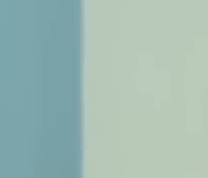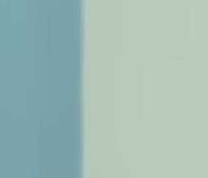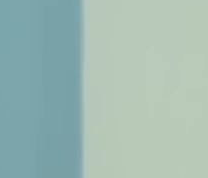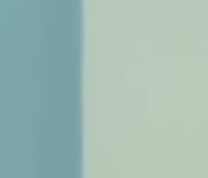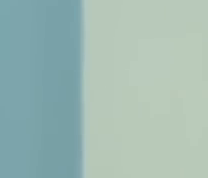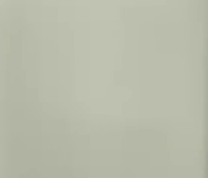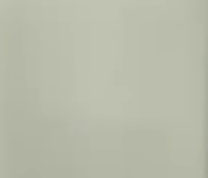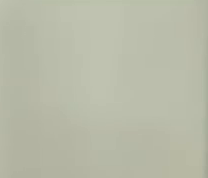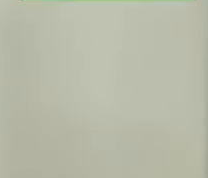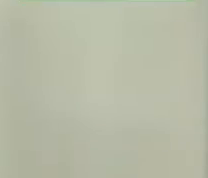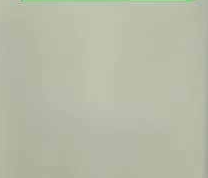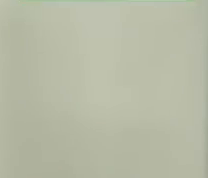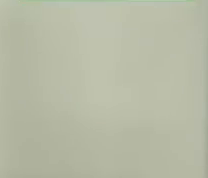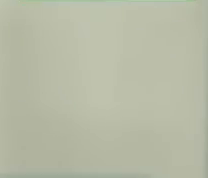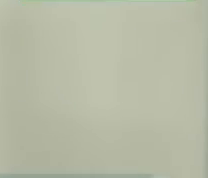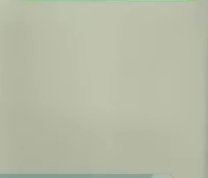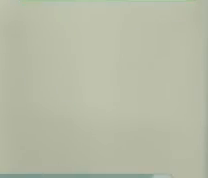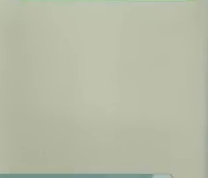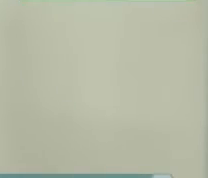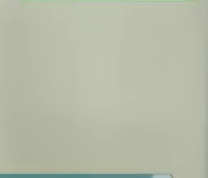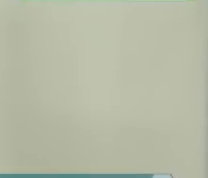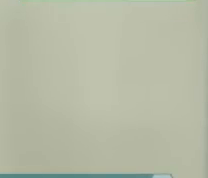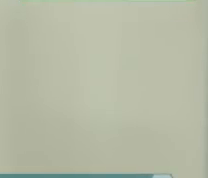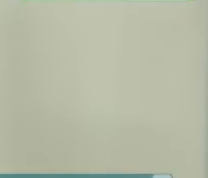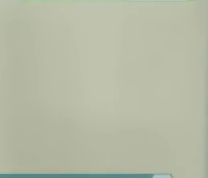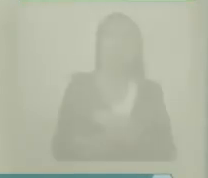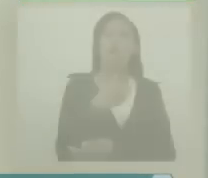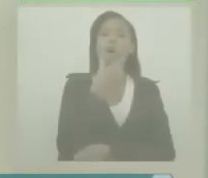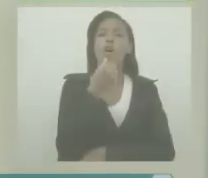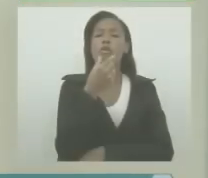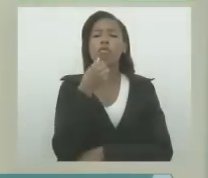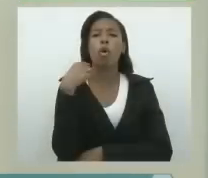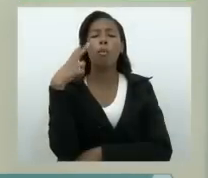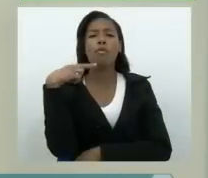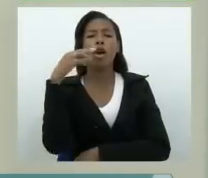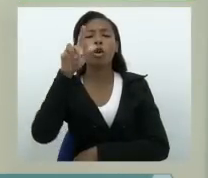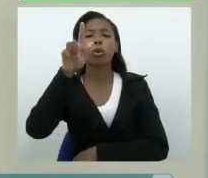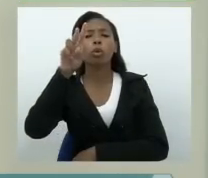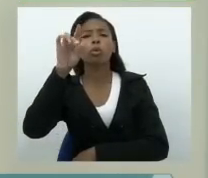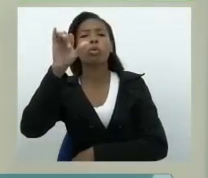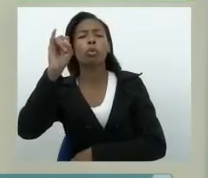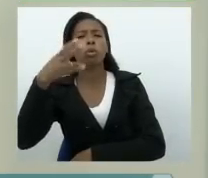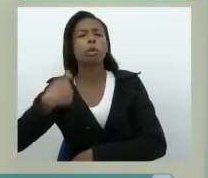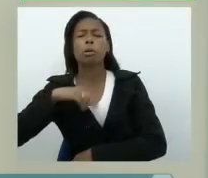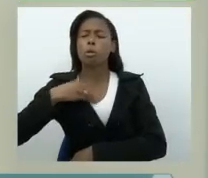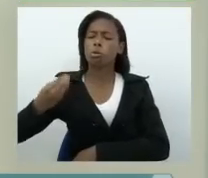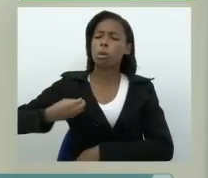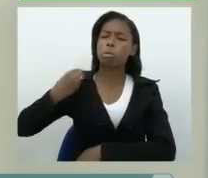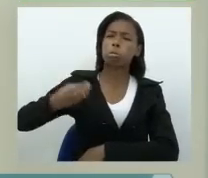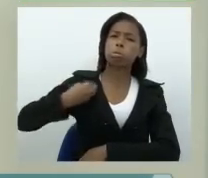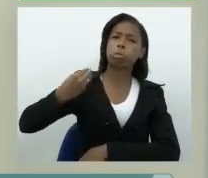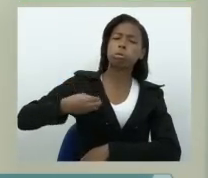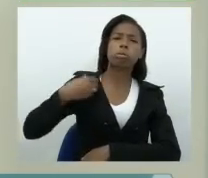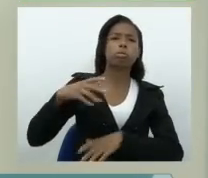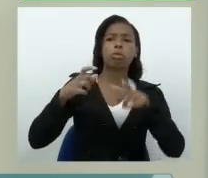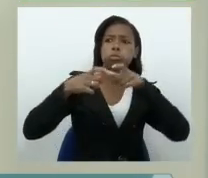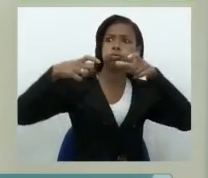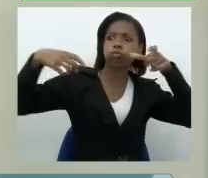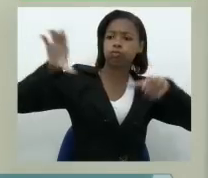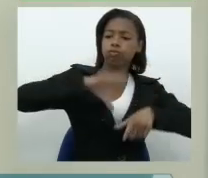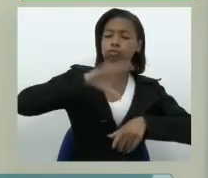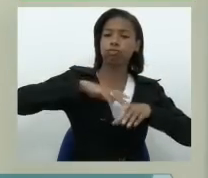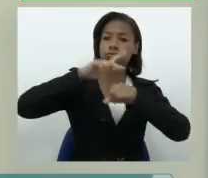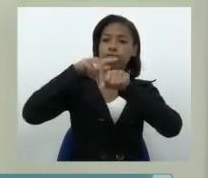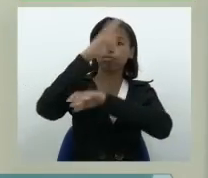Eu quero perguntar para você, candidato Guti. Vivemos em uma das maiores cidades do Brasil.